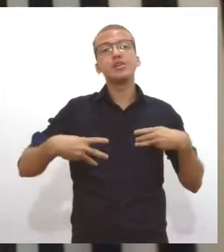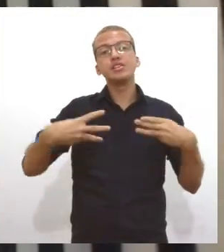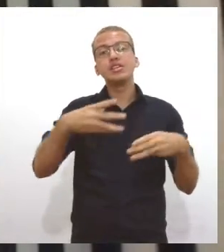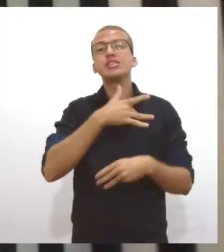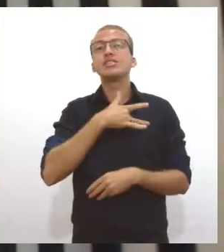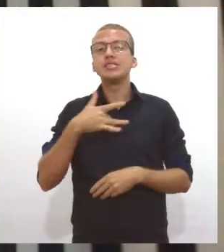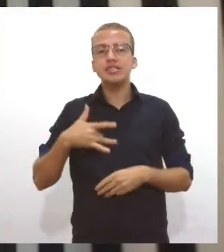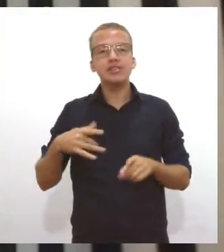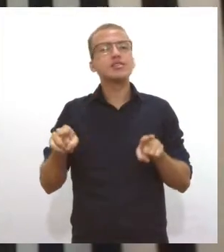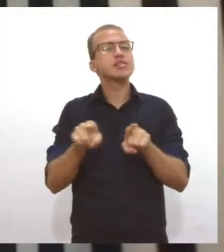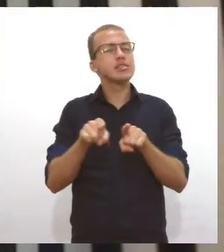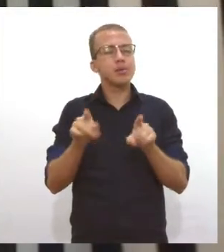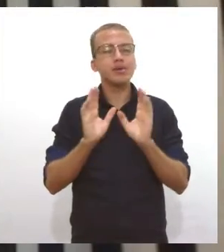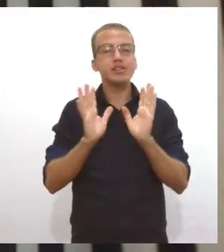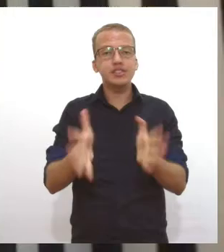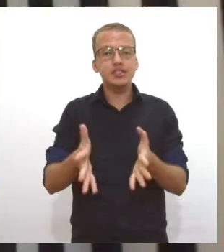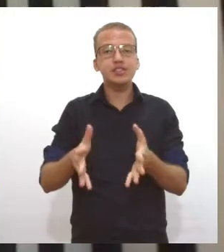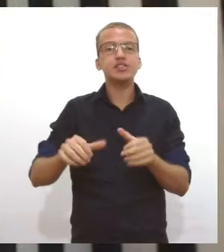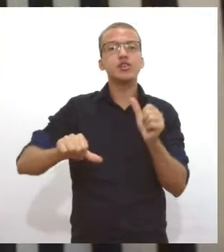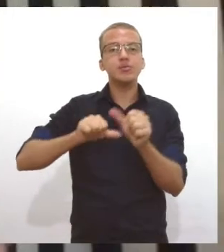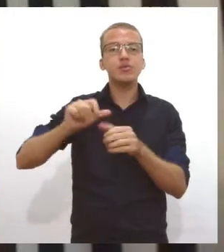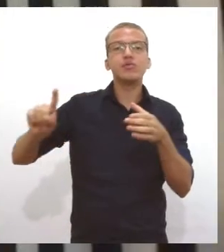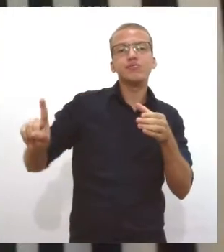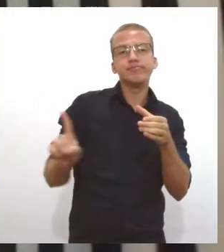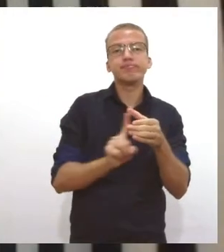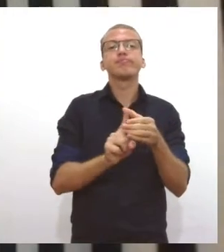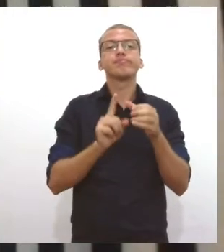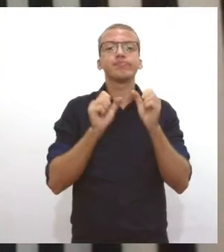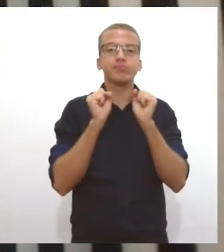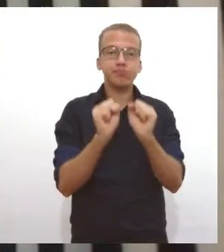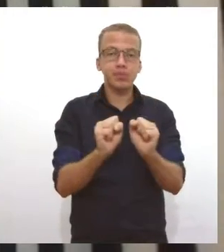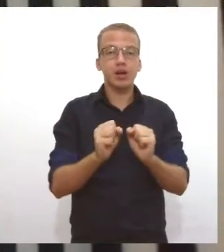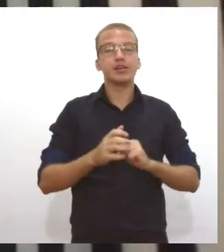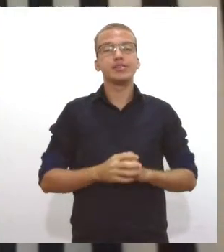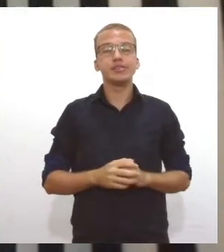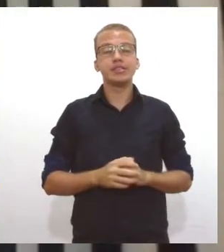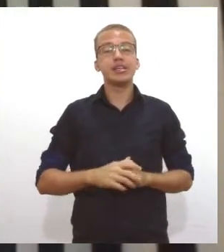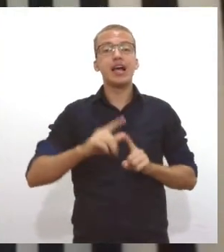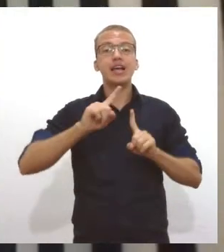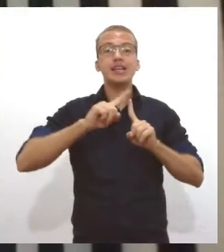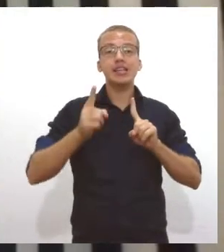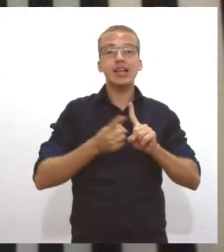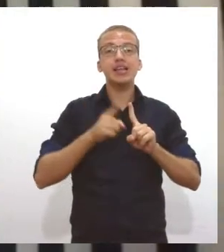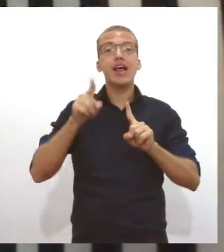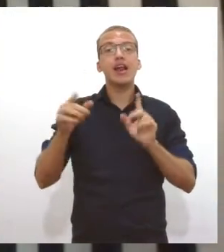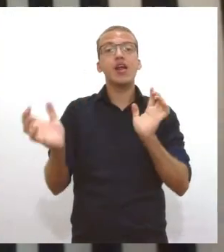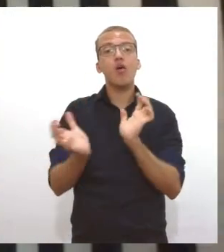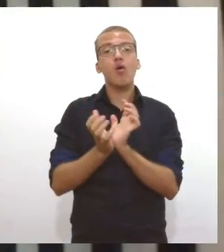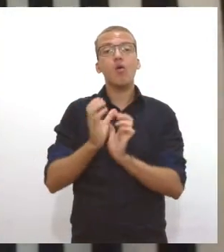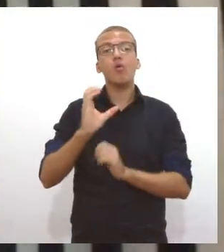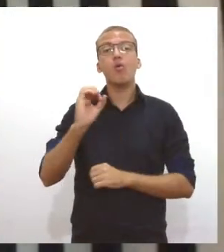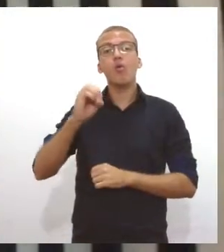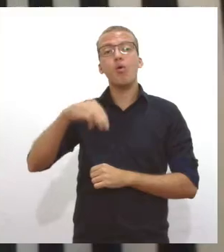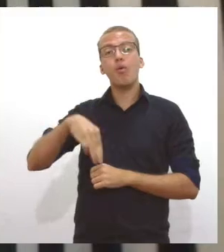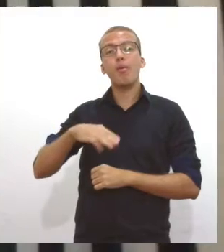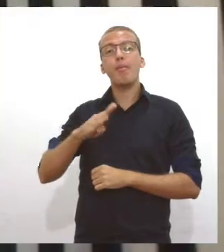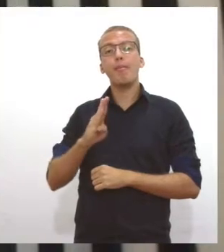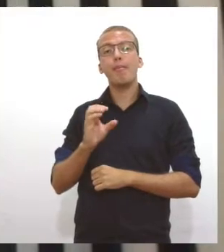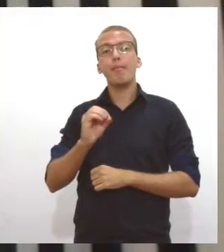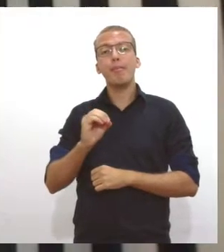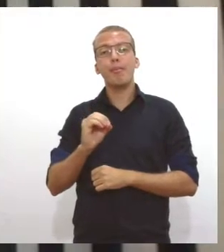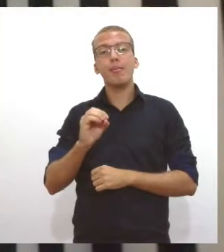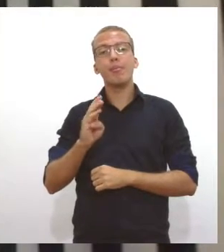porque antes eram só as grávidas com comorbidades hoje todas as grávidas já foram incluídas